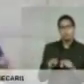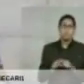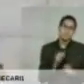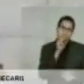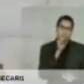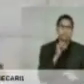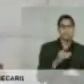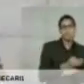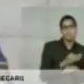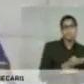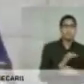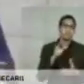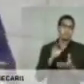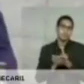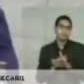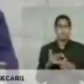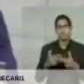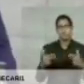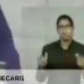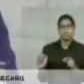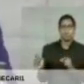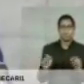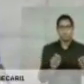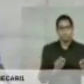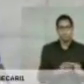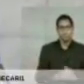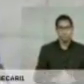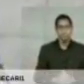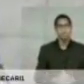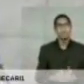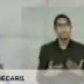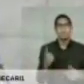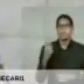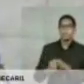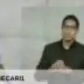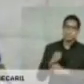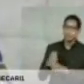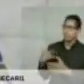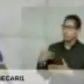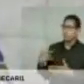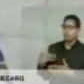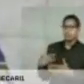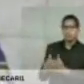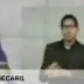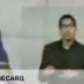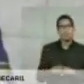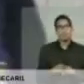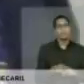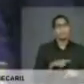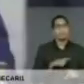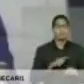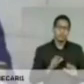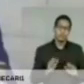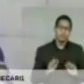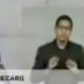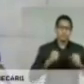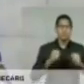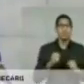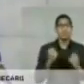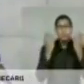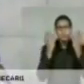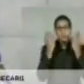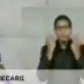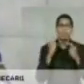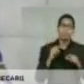casamento, doença, coisa e tal. E ao longo desses 10 anos aí, ajudando os animais, informalmente, formalmente, etc., a